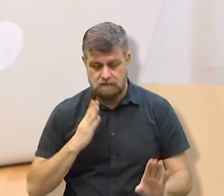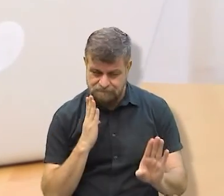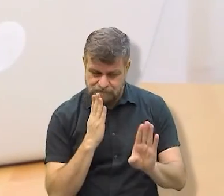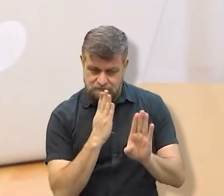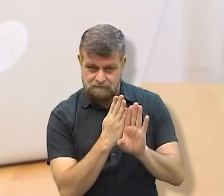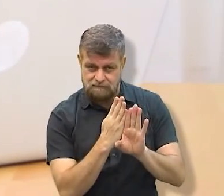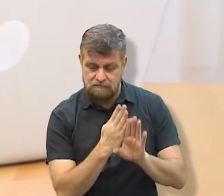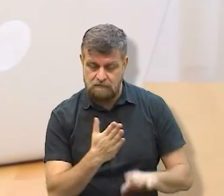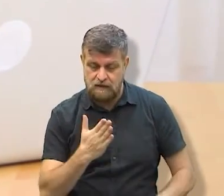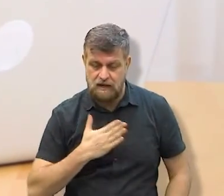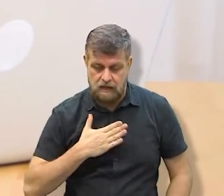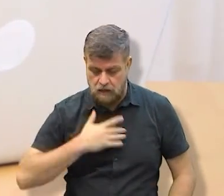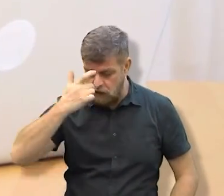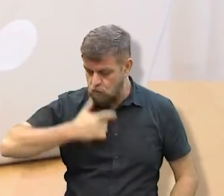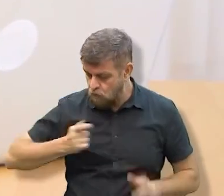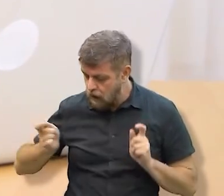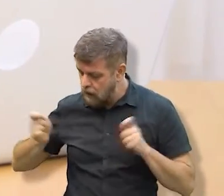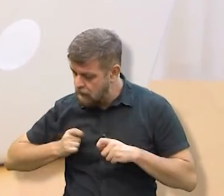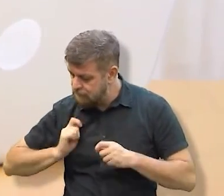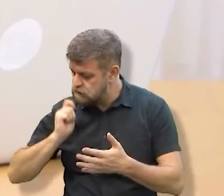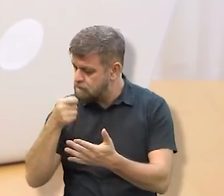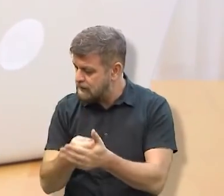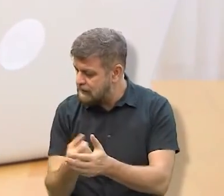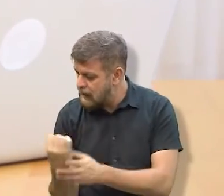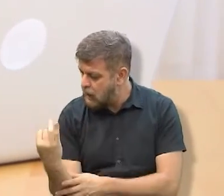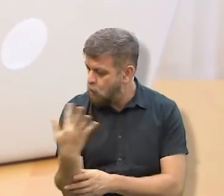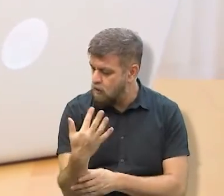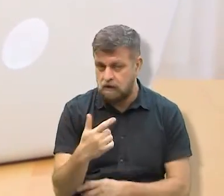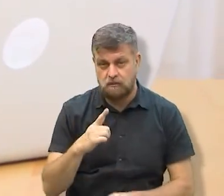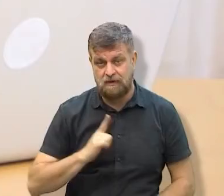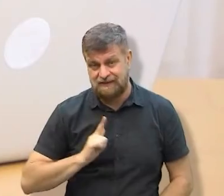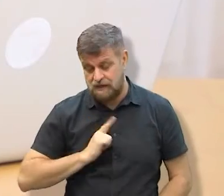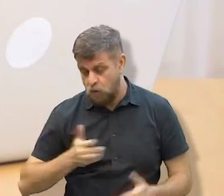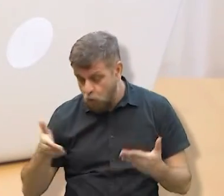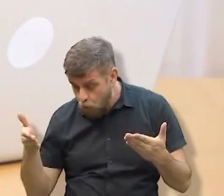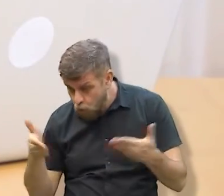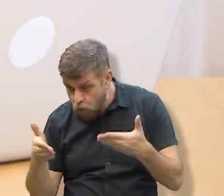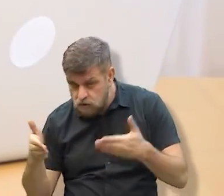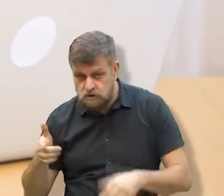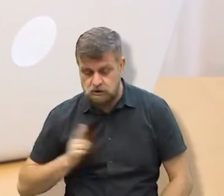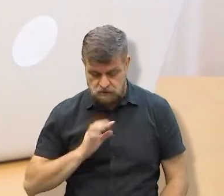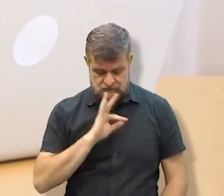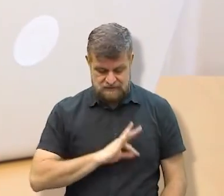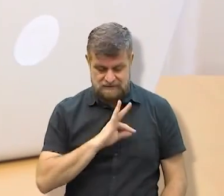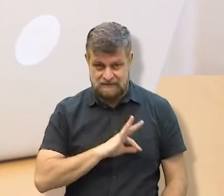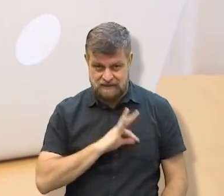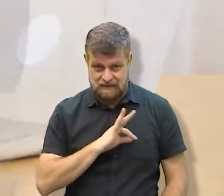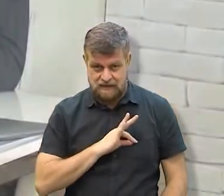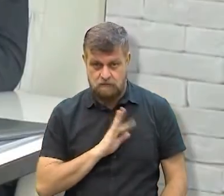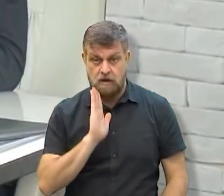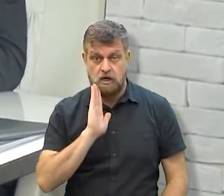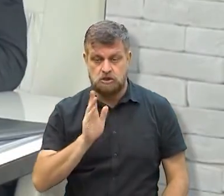preciso identificar qual é a minha capacidade de pagamento. Quanto que eu tenho atualmente de